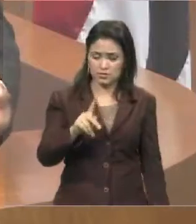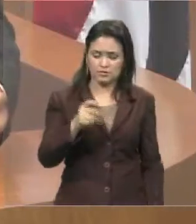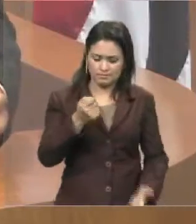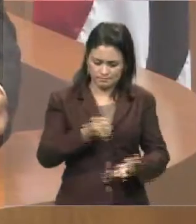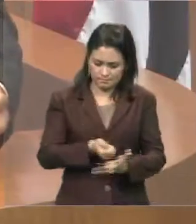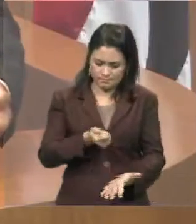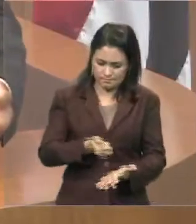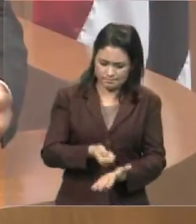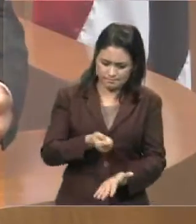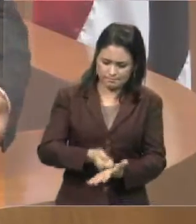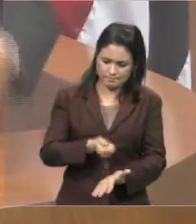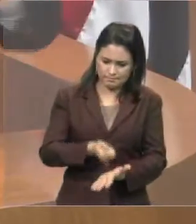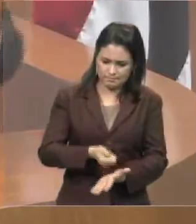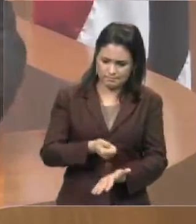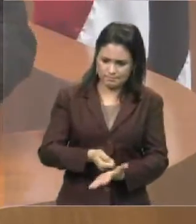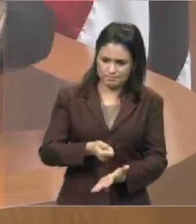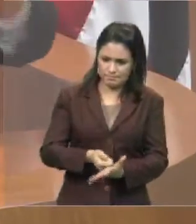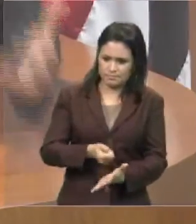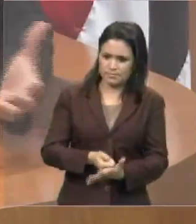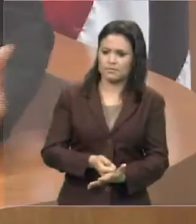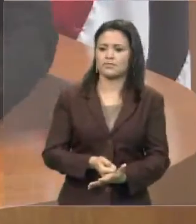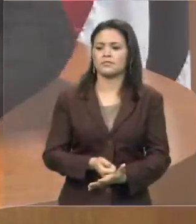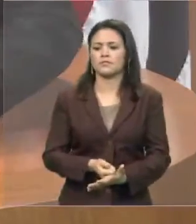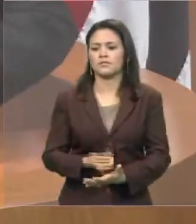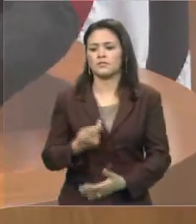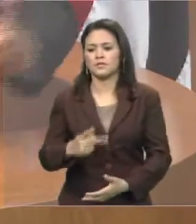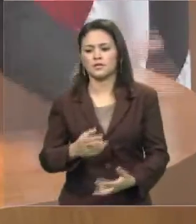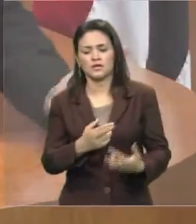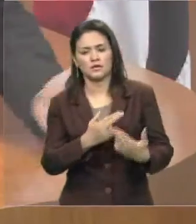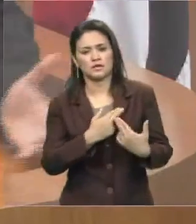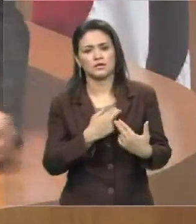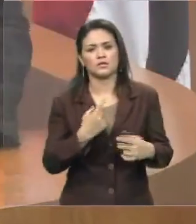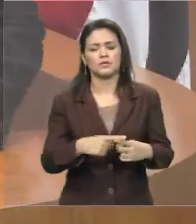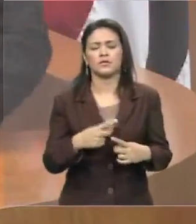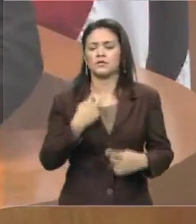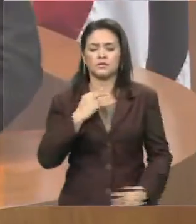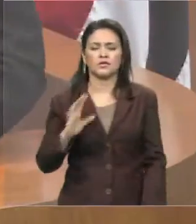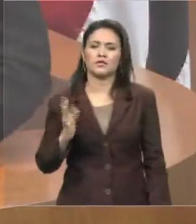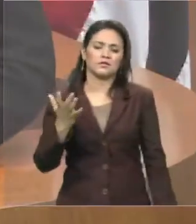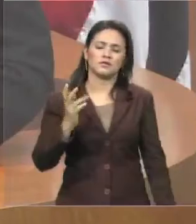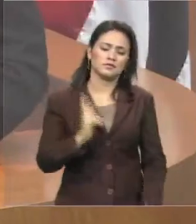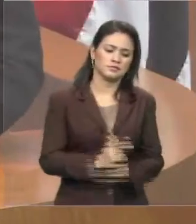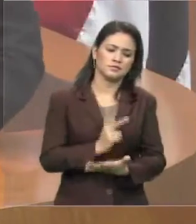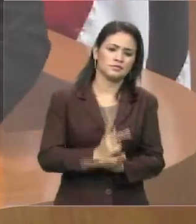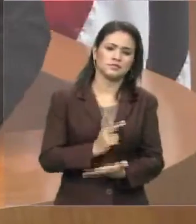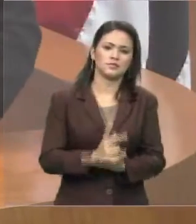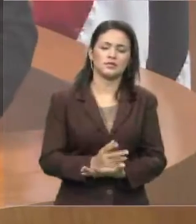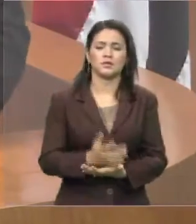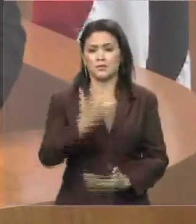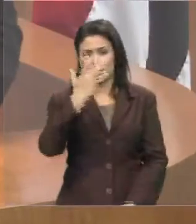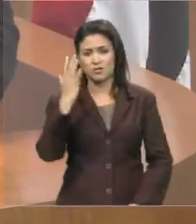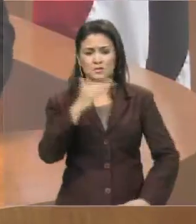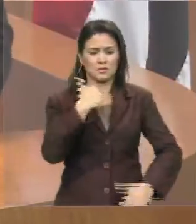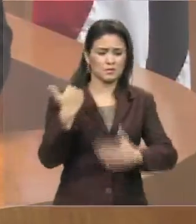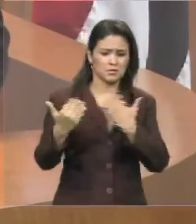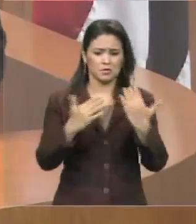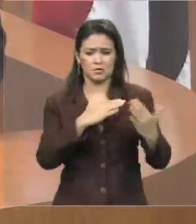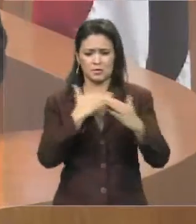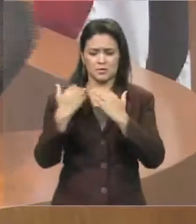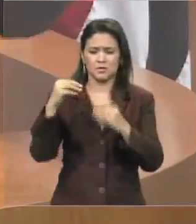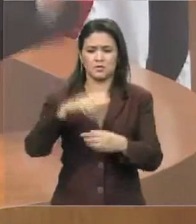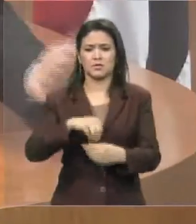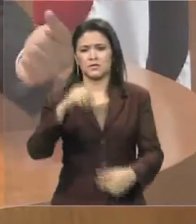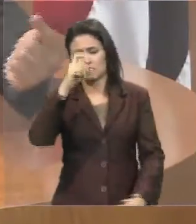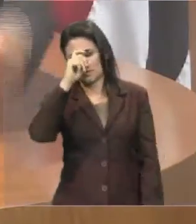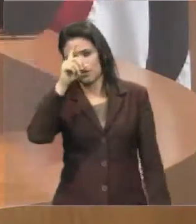cobrança, assuma as suas responsabilidades, porque não pode acontecer continuar morrendo gente dentro dos hospitais de Bacabal